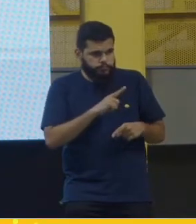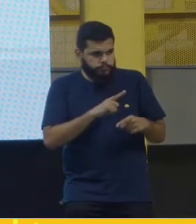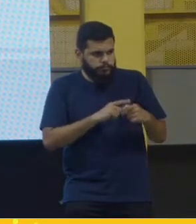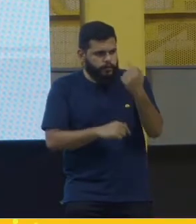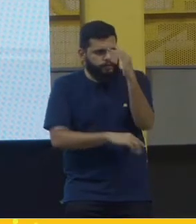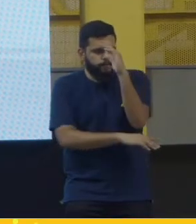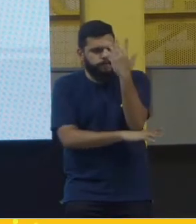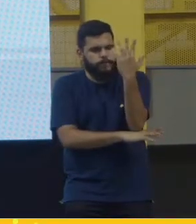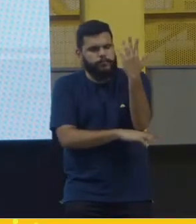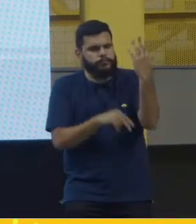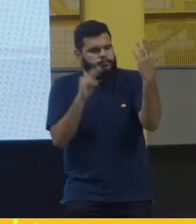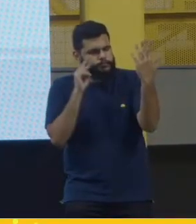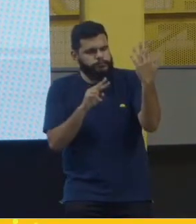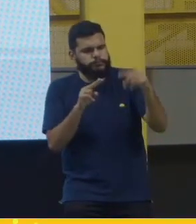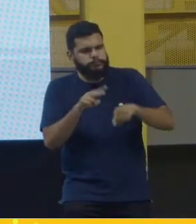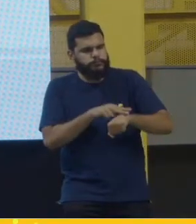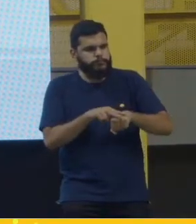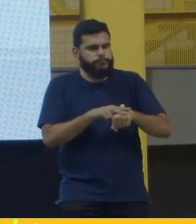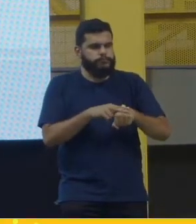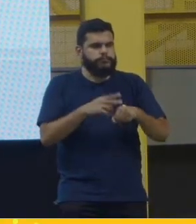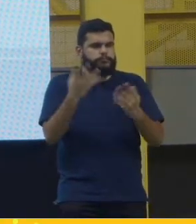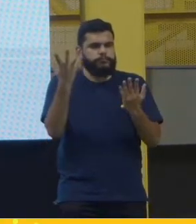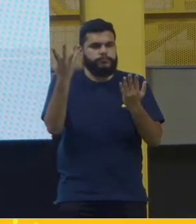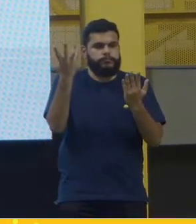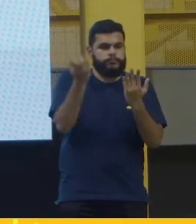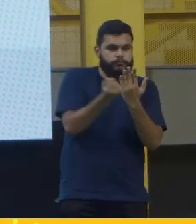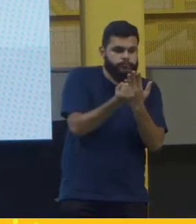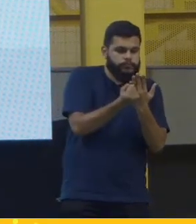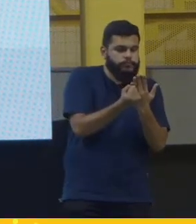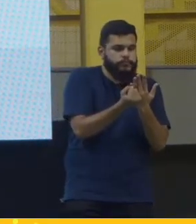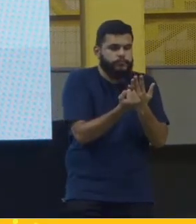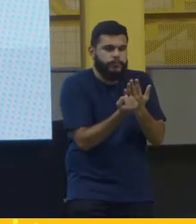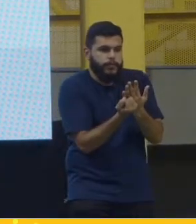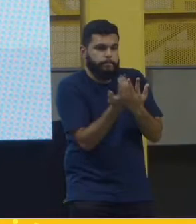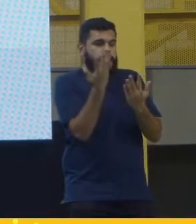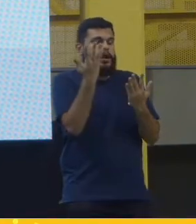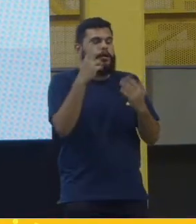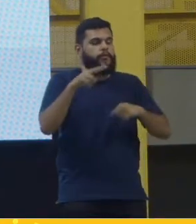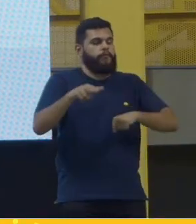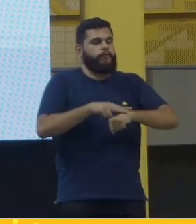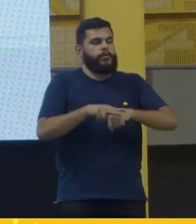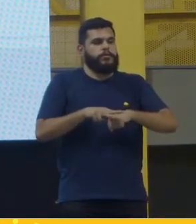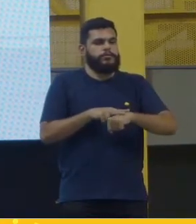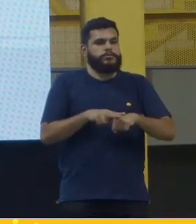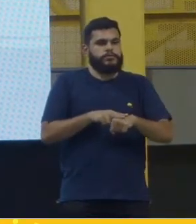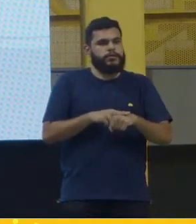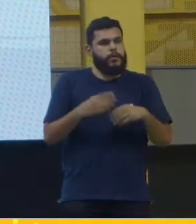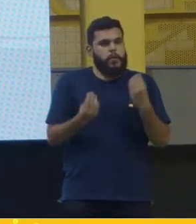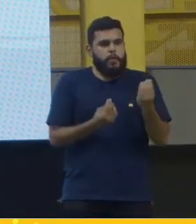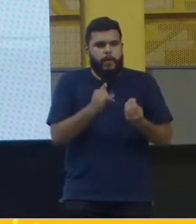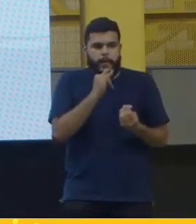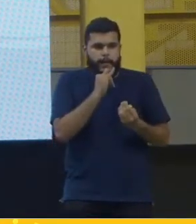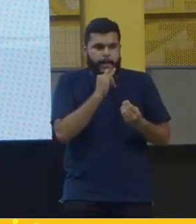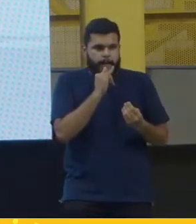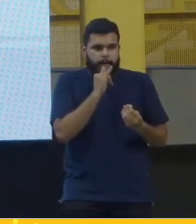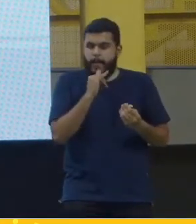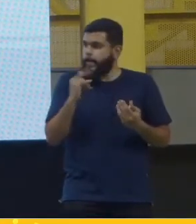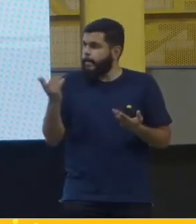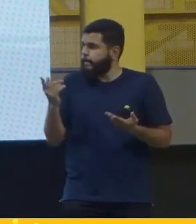vê verde, é porque ela reflete o verde. Então, não adianta iluminar a planta com a luz